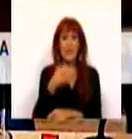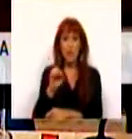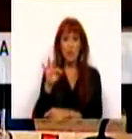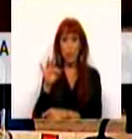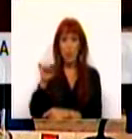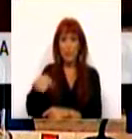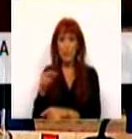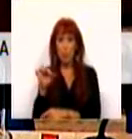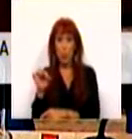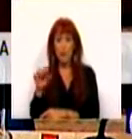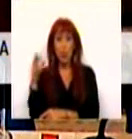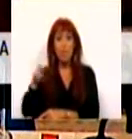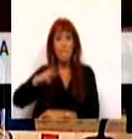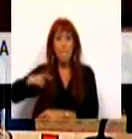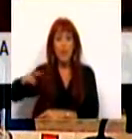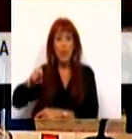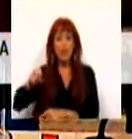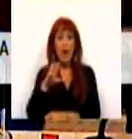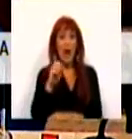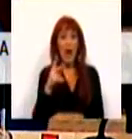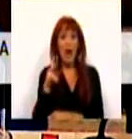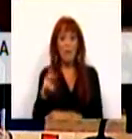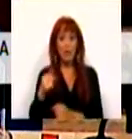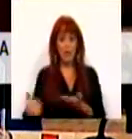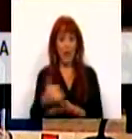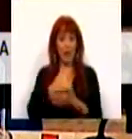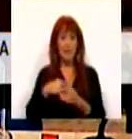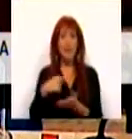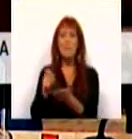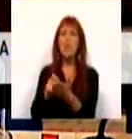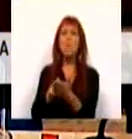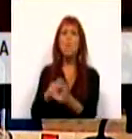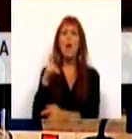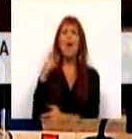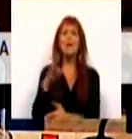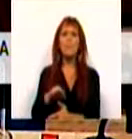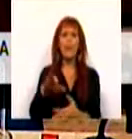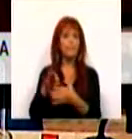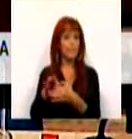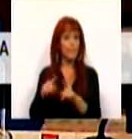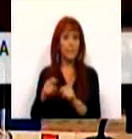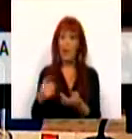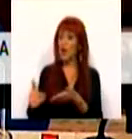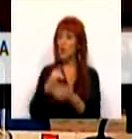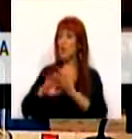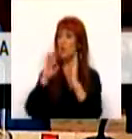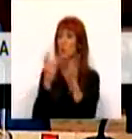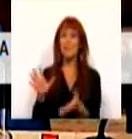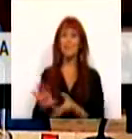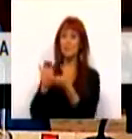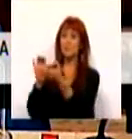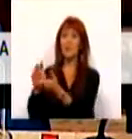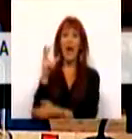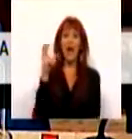milhões de euros, CAV, taxa cuja receita está consignada à RTP, embora seja receita geral, está consignada